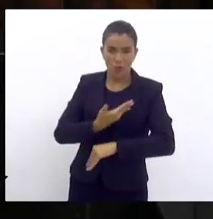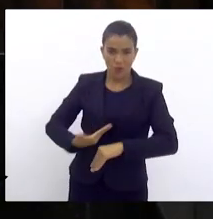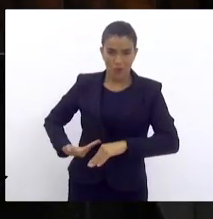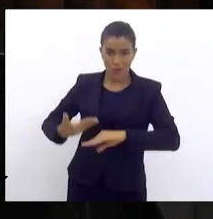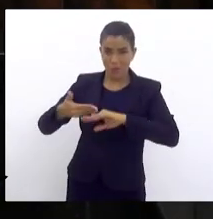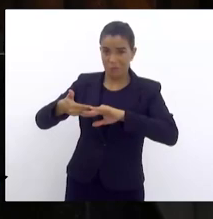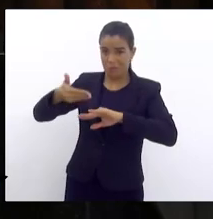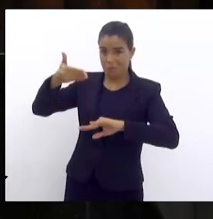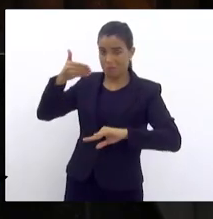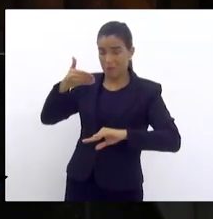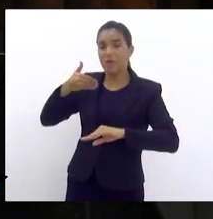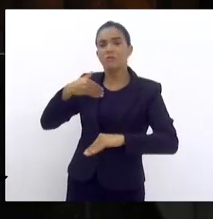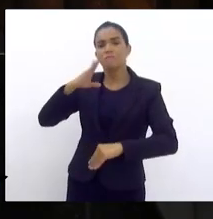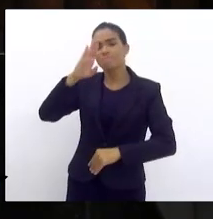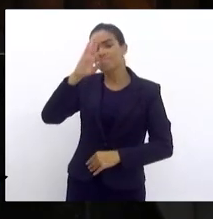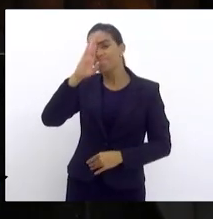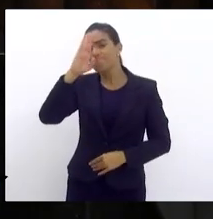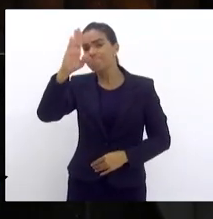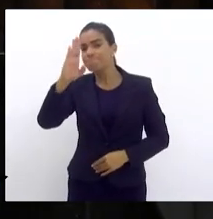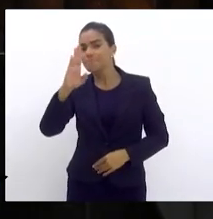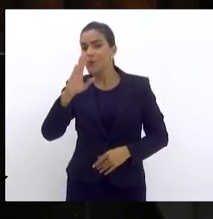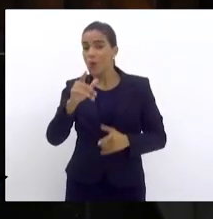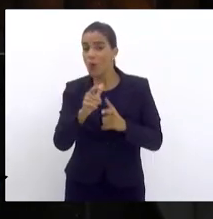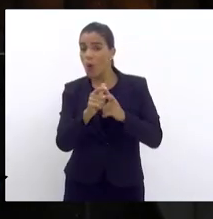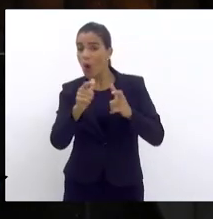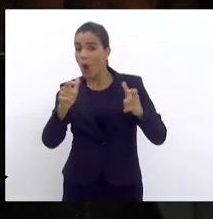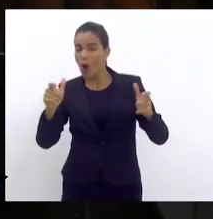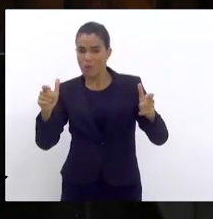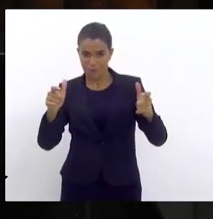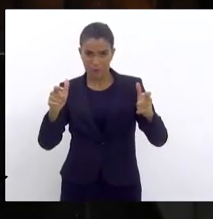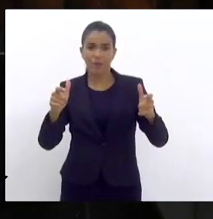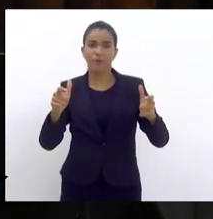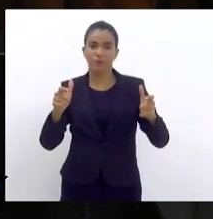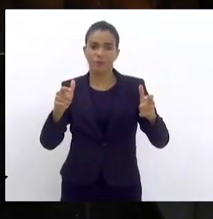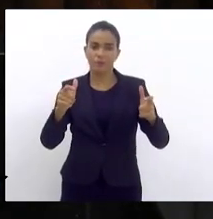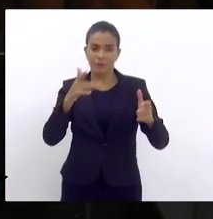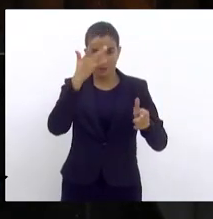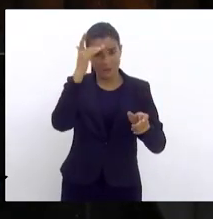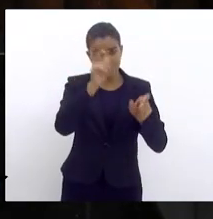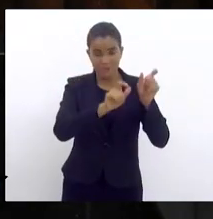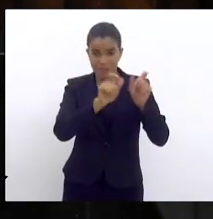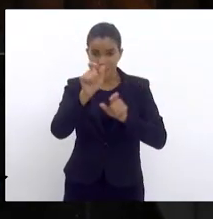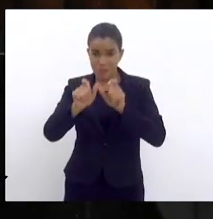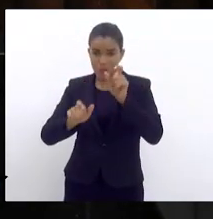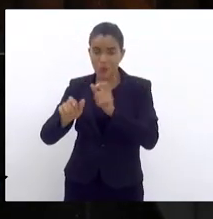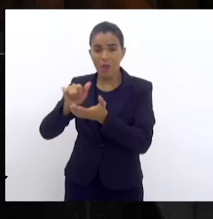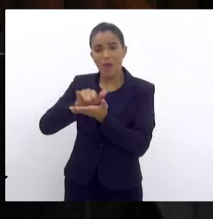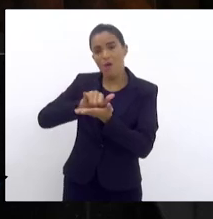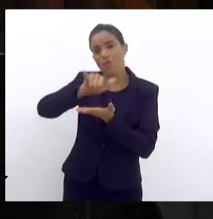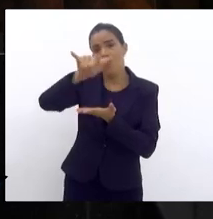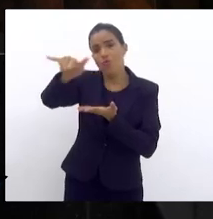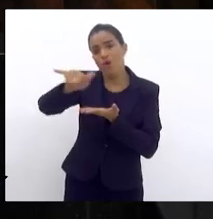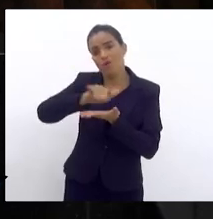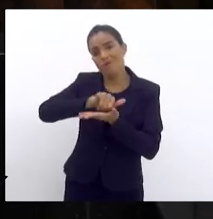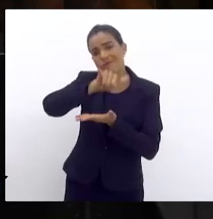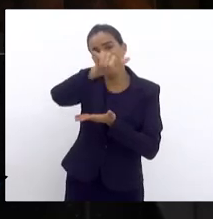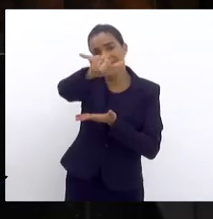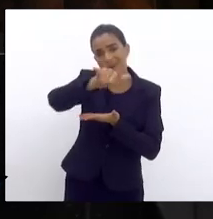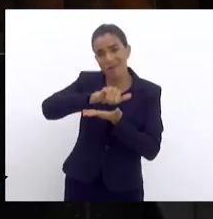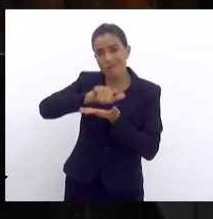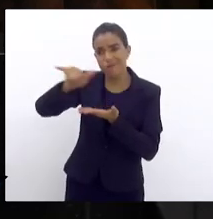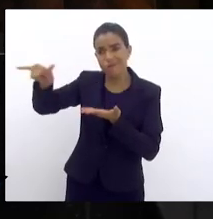tem priorizado o aumento de passageiros ano no aeroporto Santos Dumont